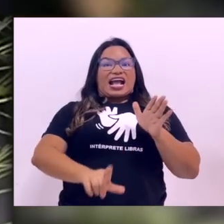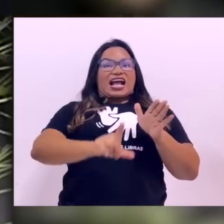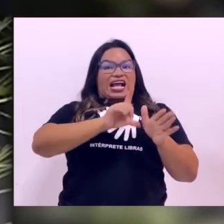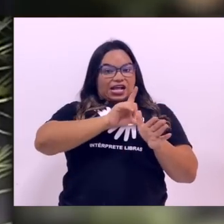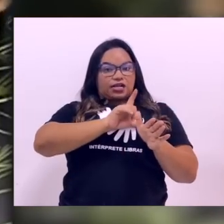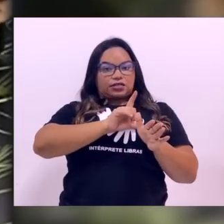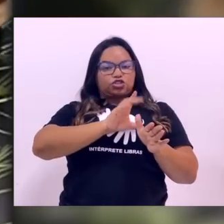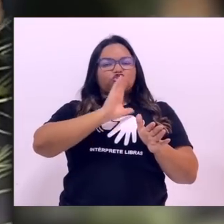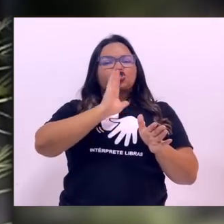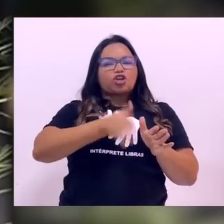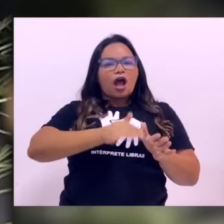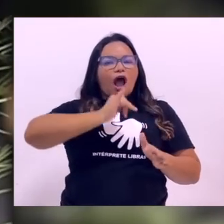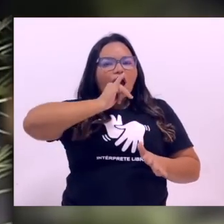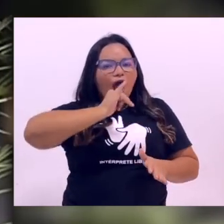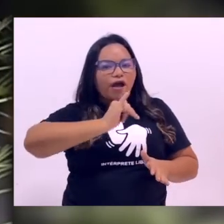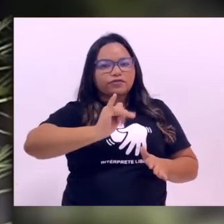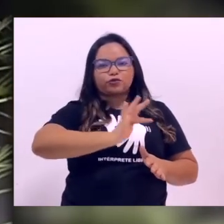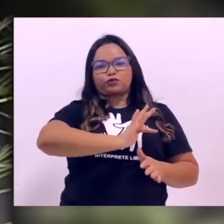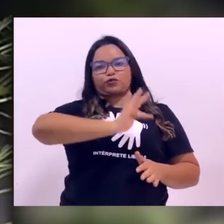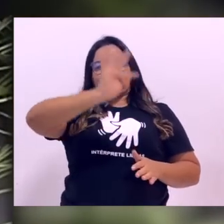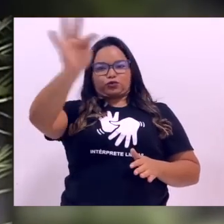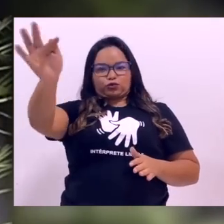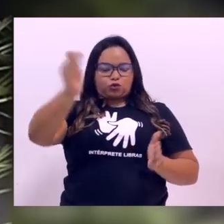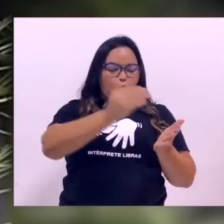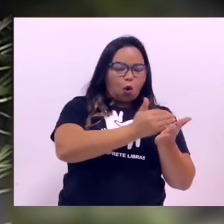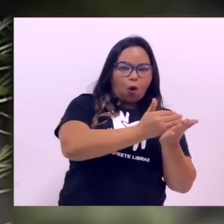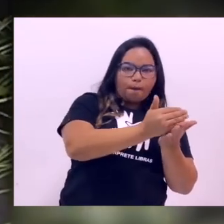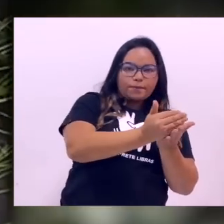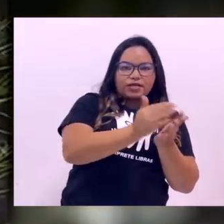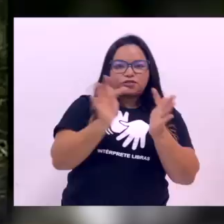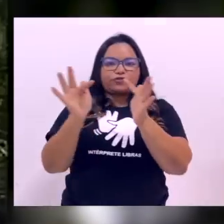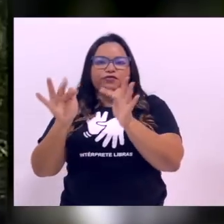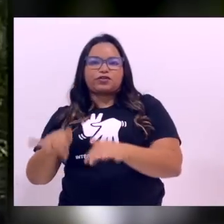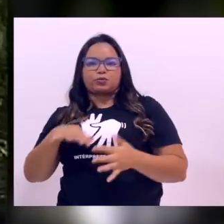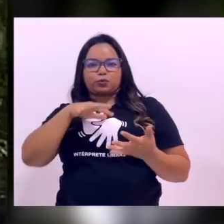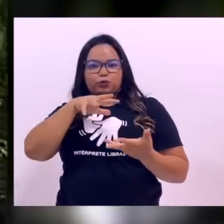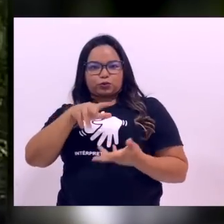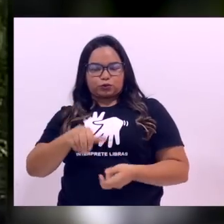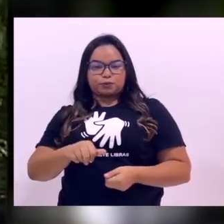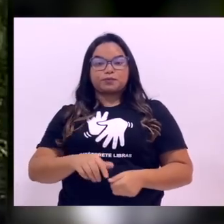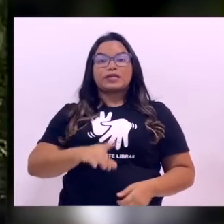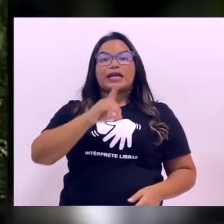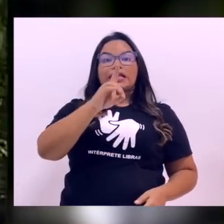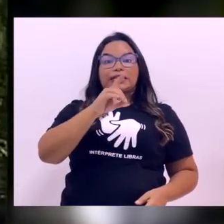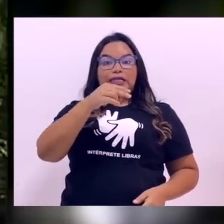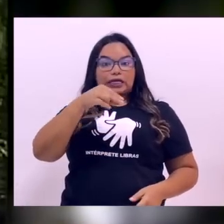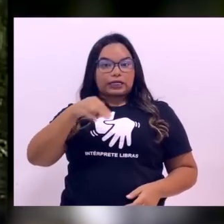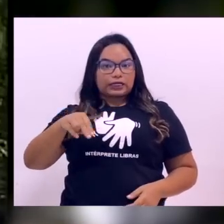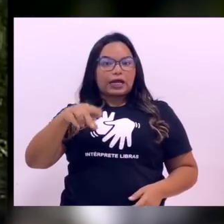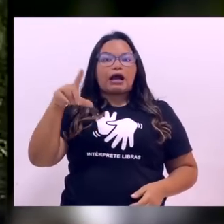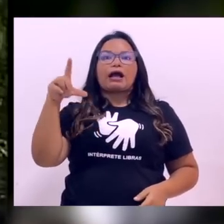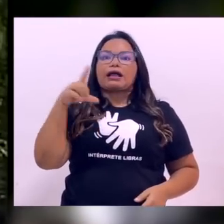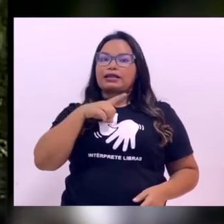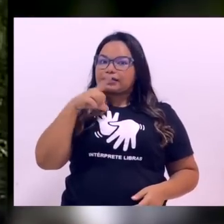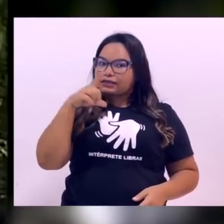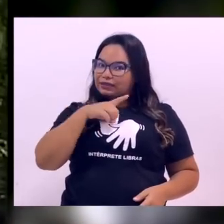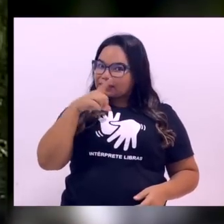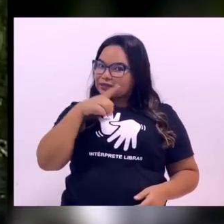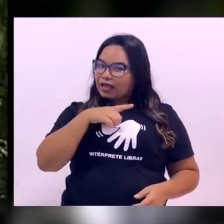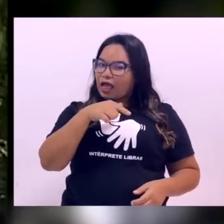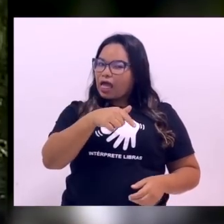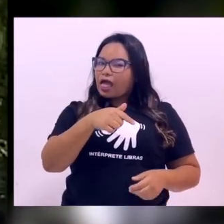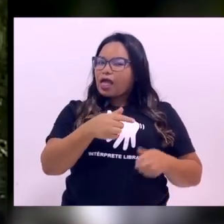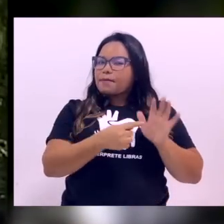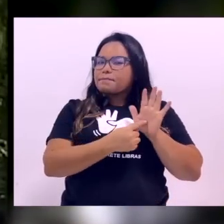contarei, antes do tempo, o que vai acontecer desde o início até o final dos tempos. E em Daniel nós temos